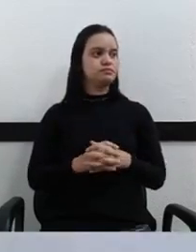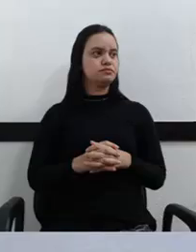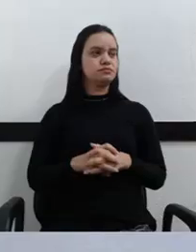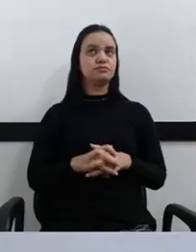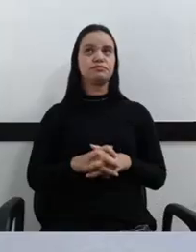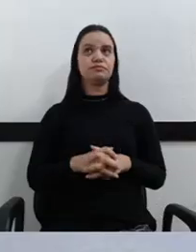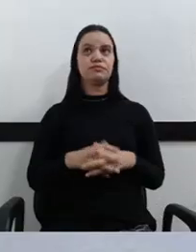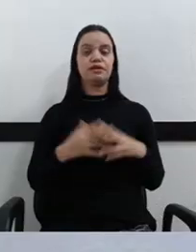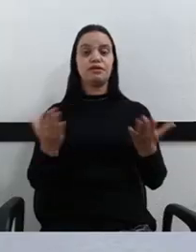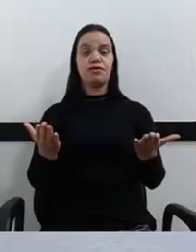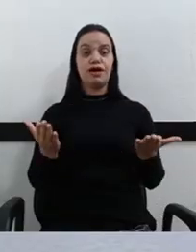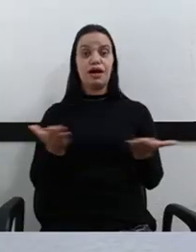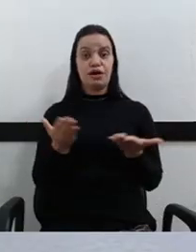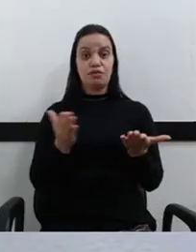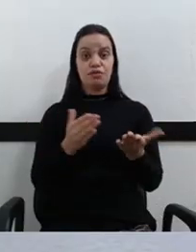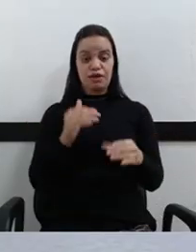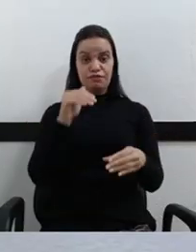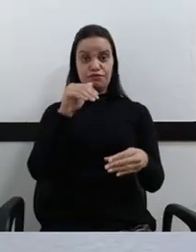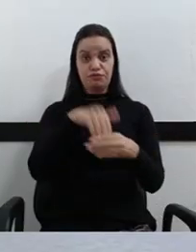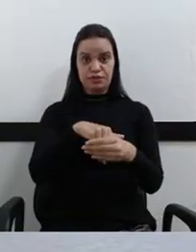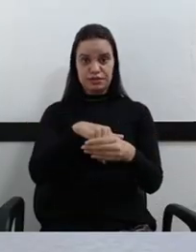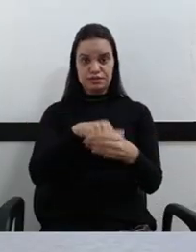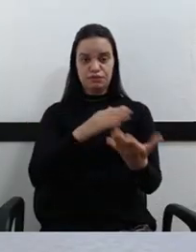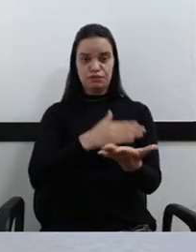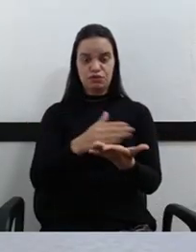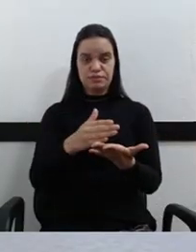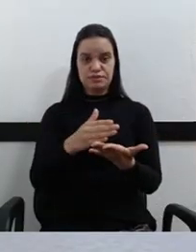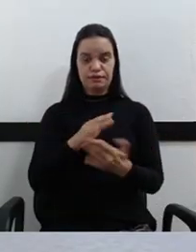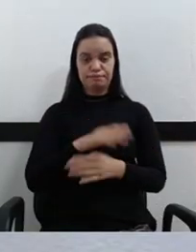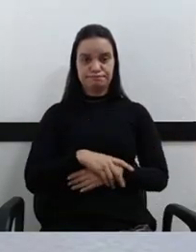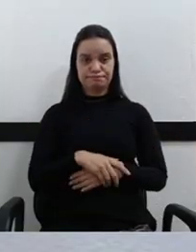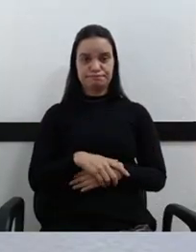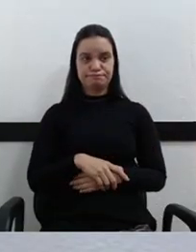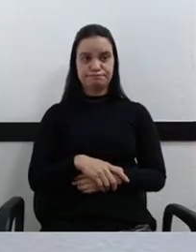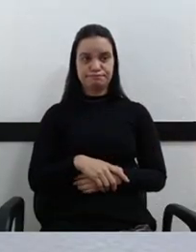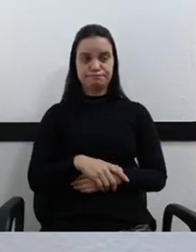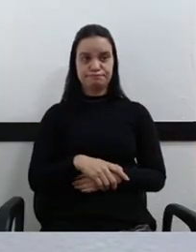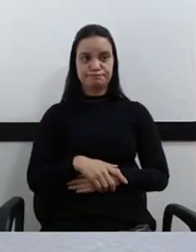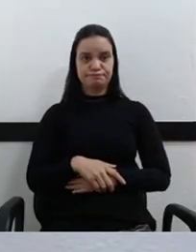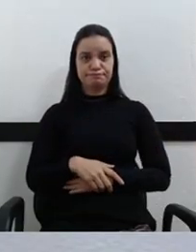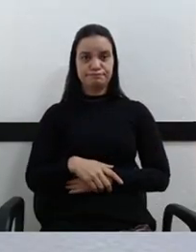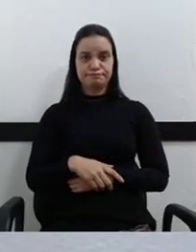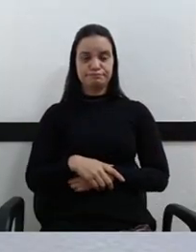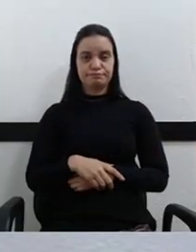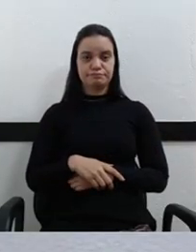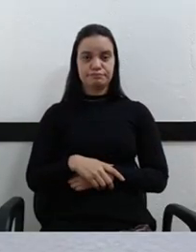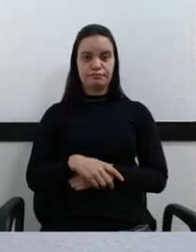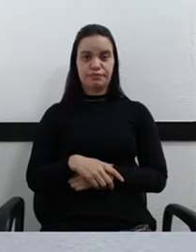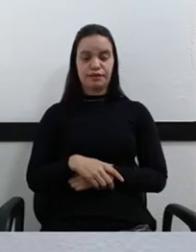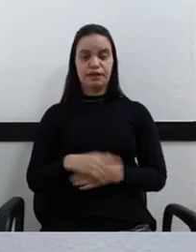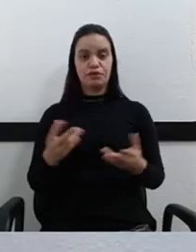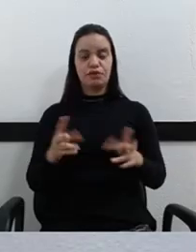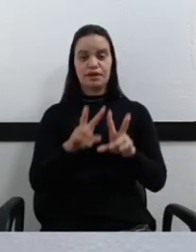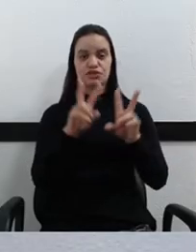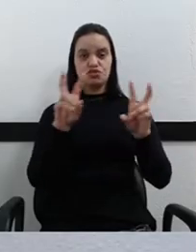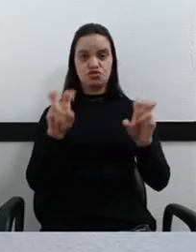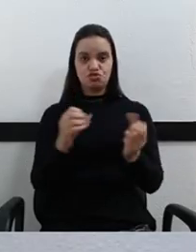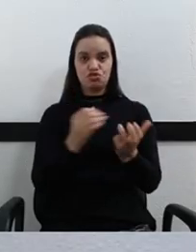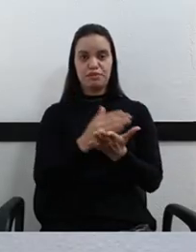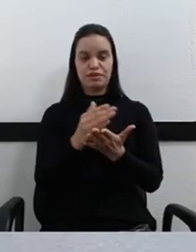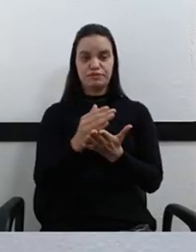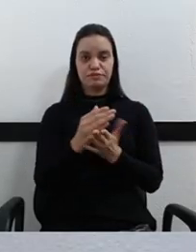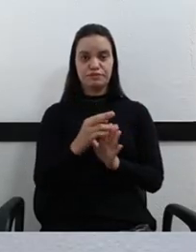Bom, eu vou encaminhar então para a votação. Eu vou começar então com a questão,